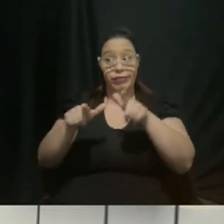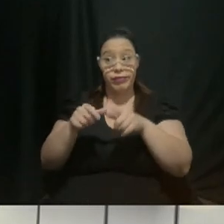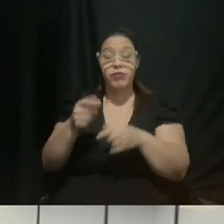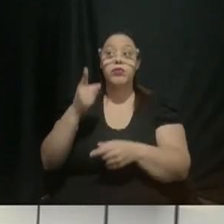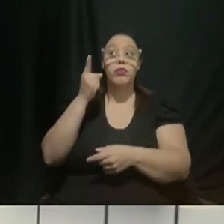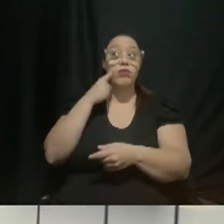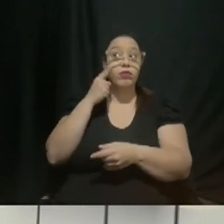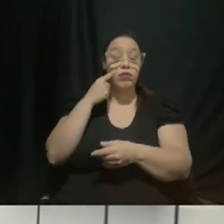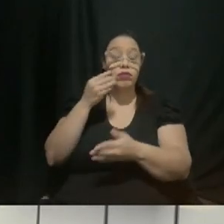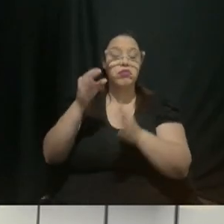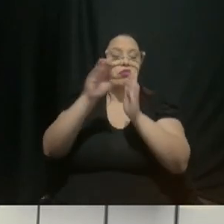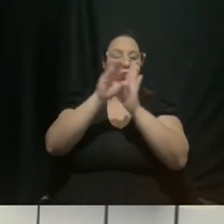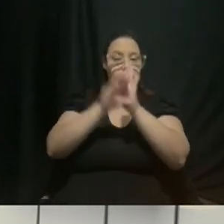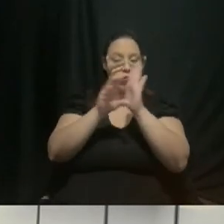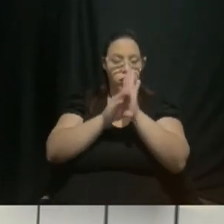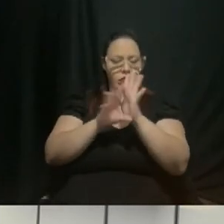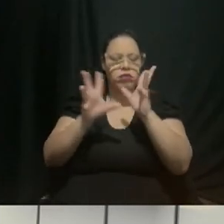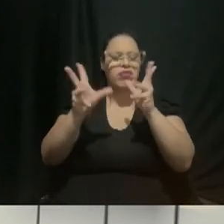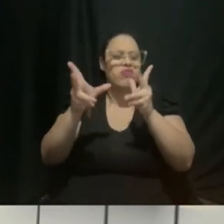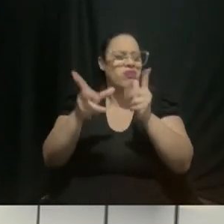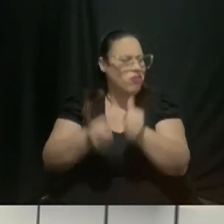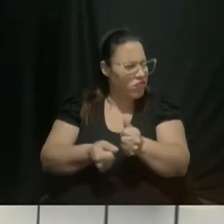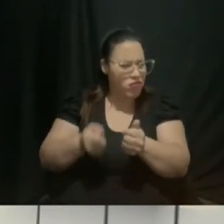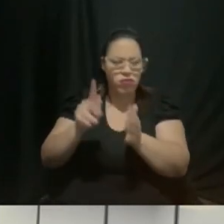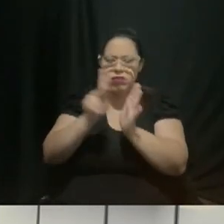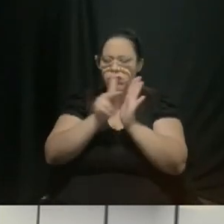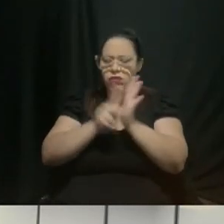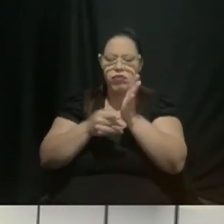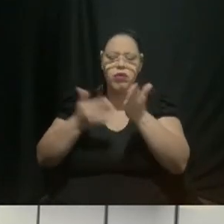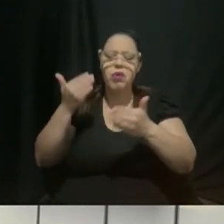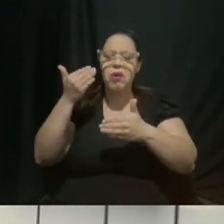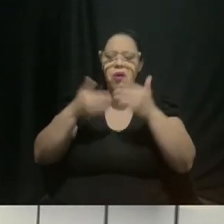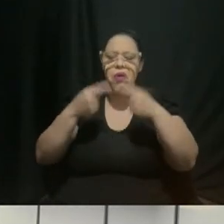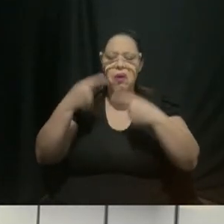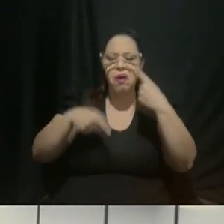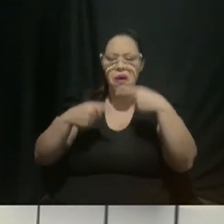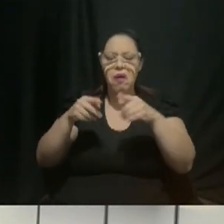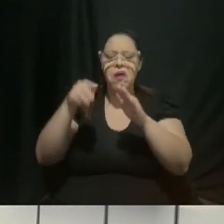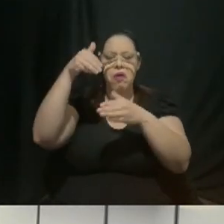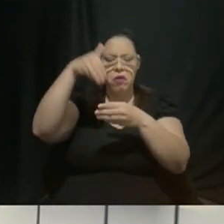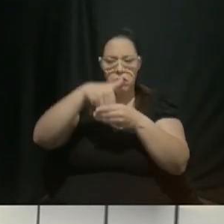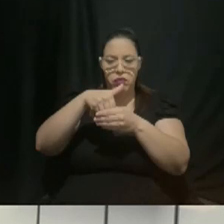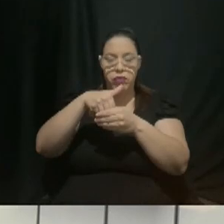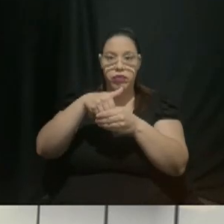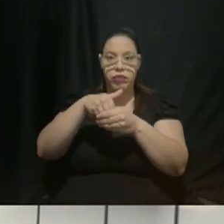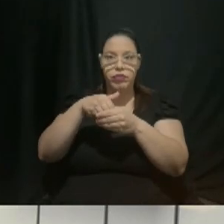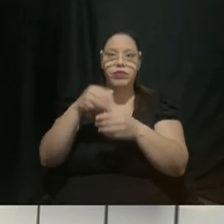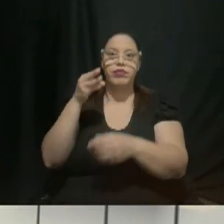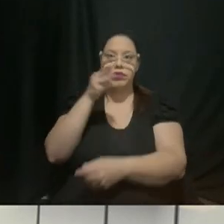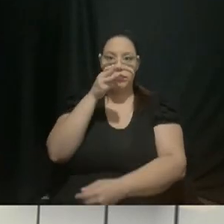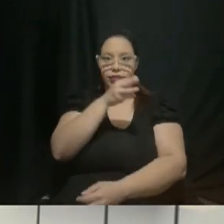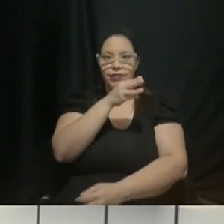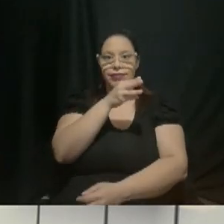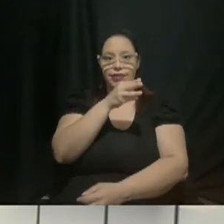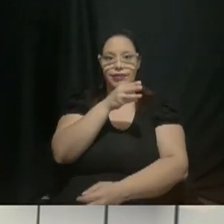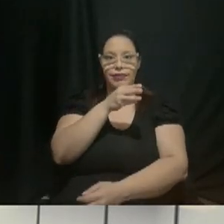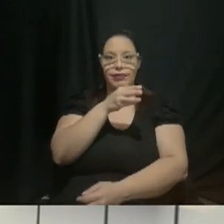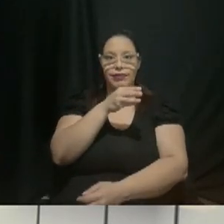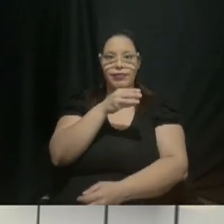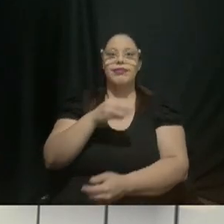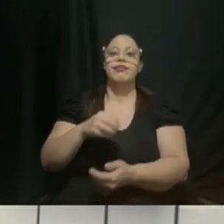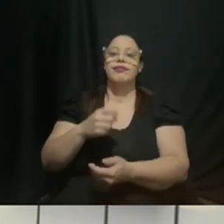completa, saber todos os projetos que serão discutidos e votados, é só acessar o site da Câmara, no